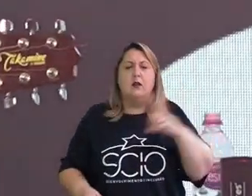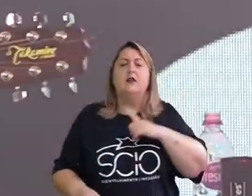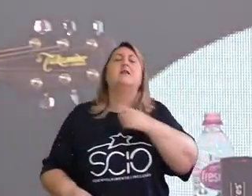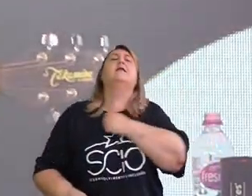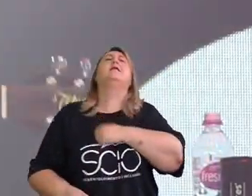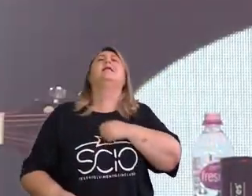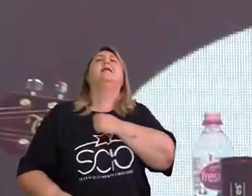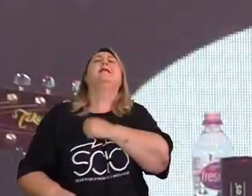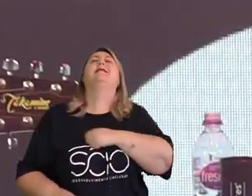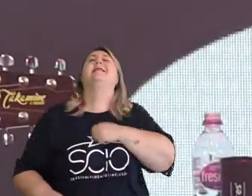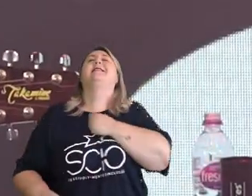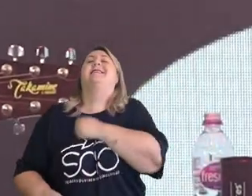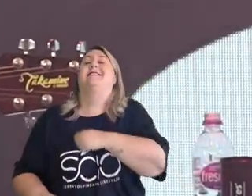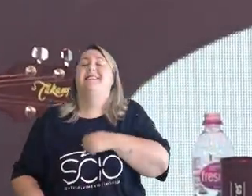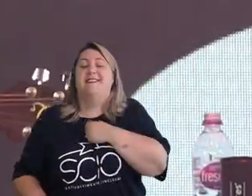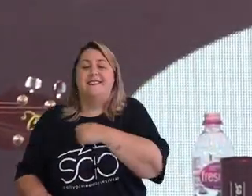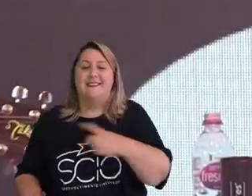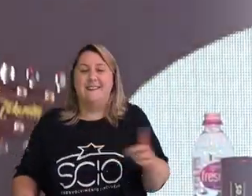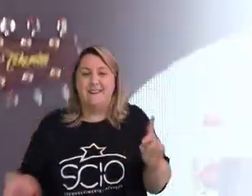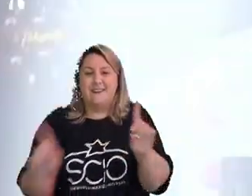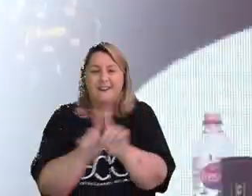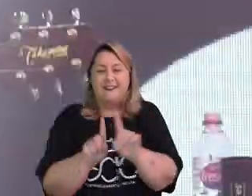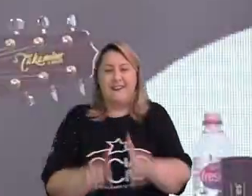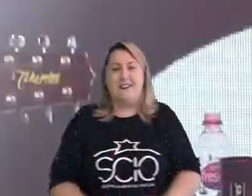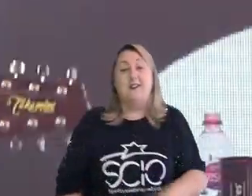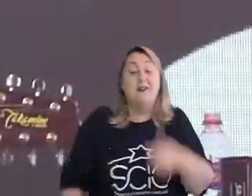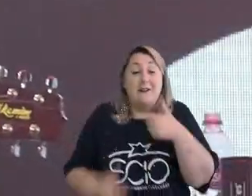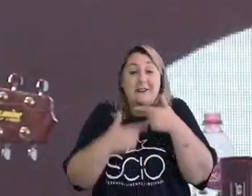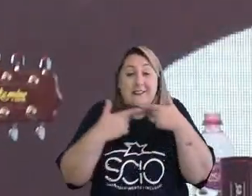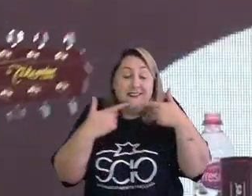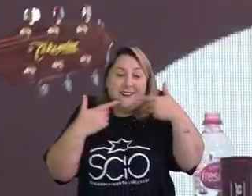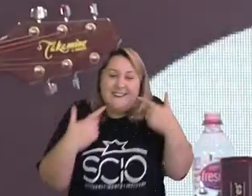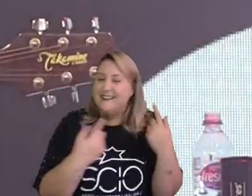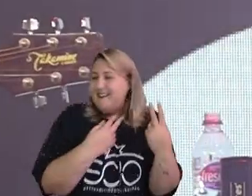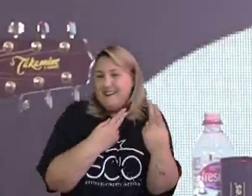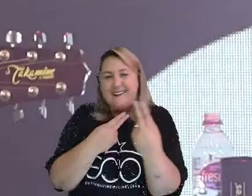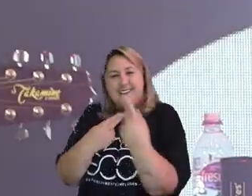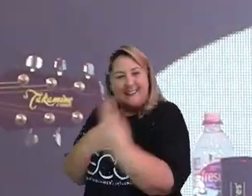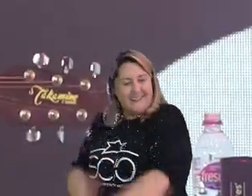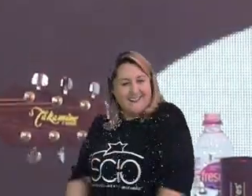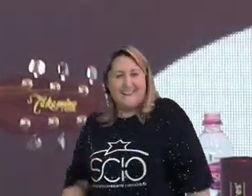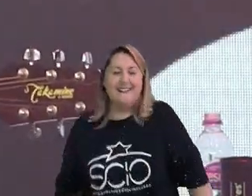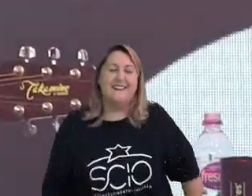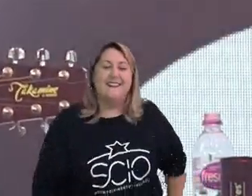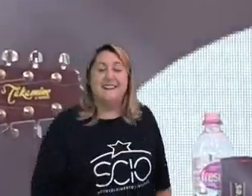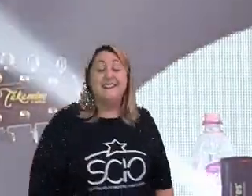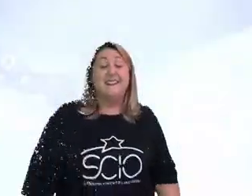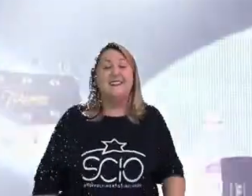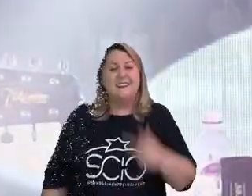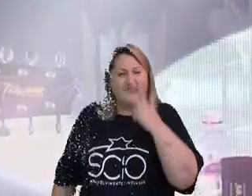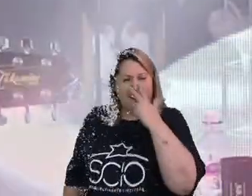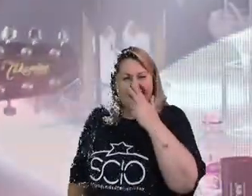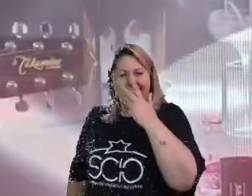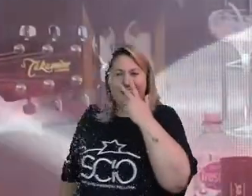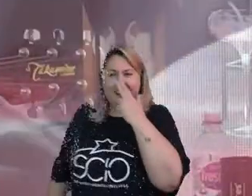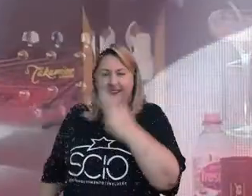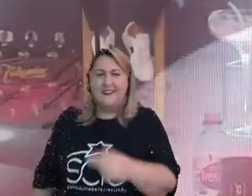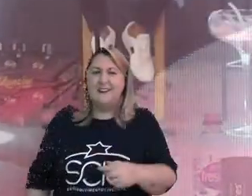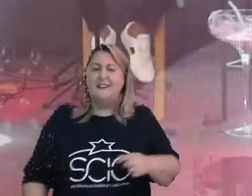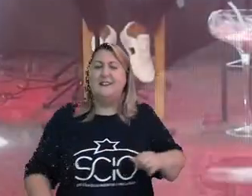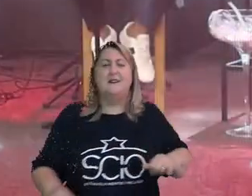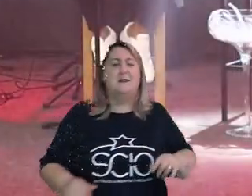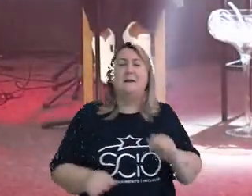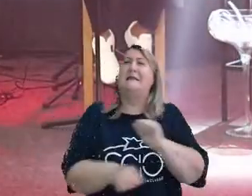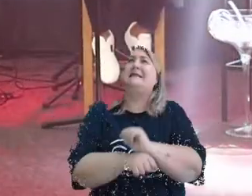a saudade acorda e cola na gente. Seu sorriso continua o mesmo, e o coração não aguenta